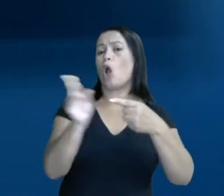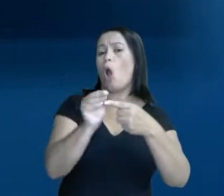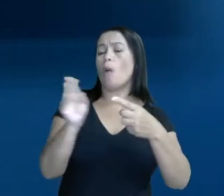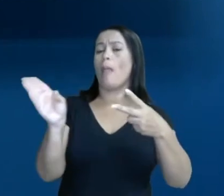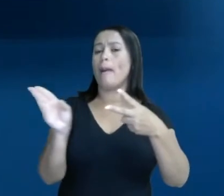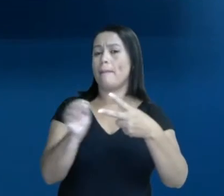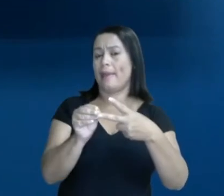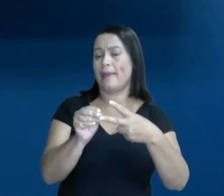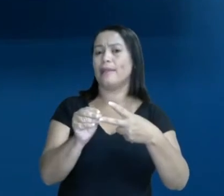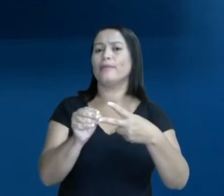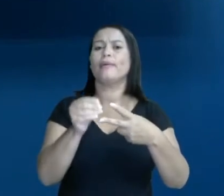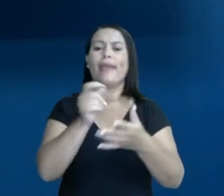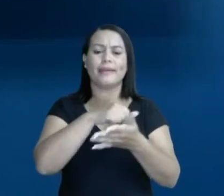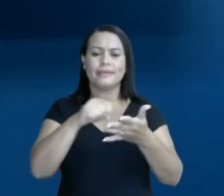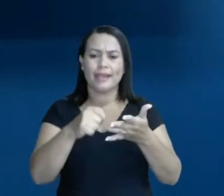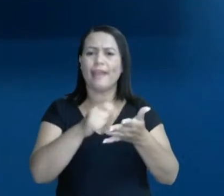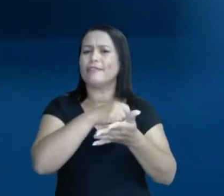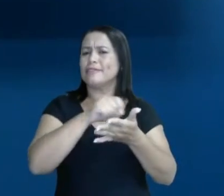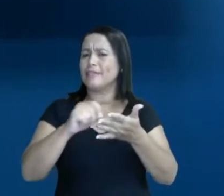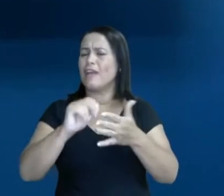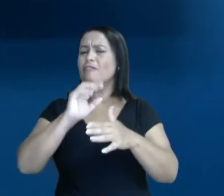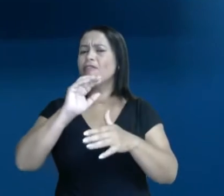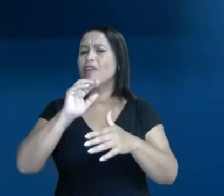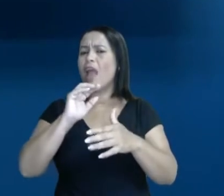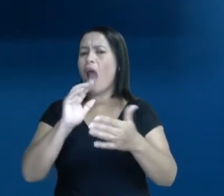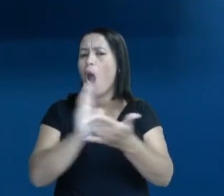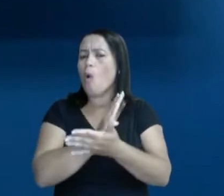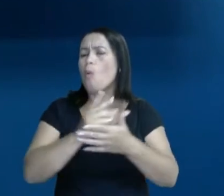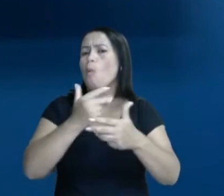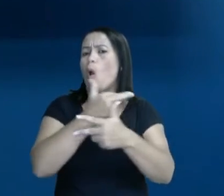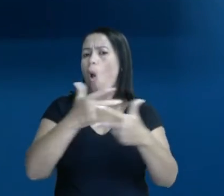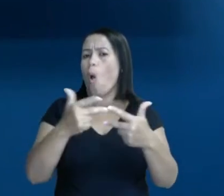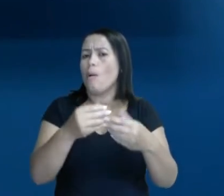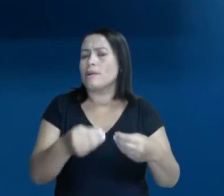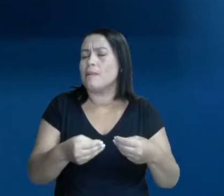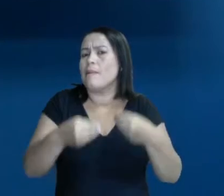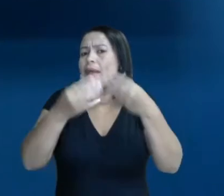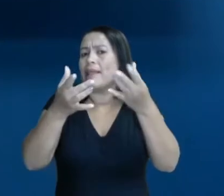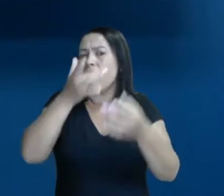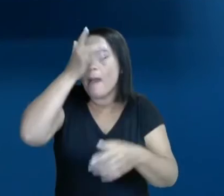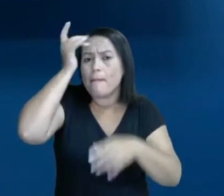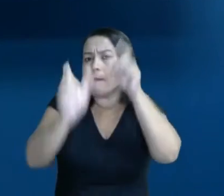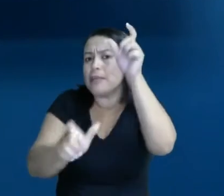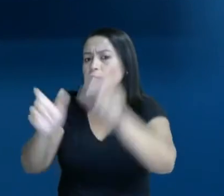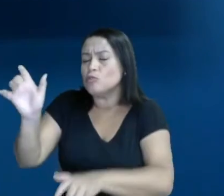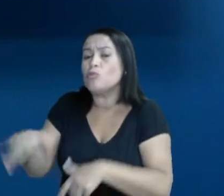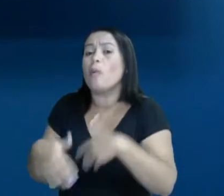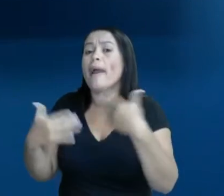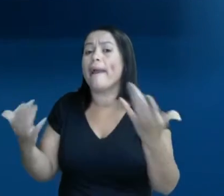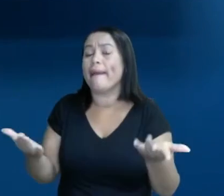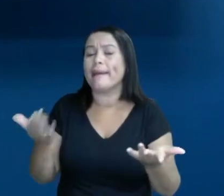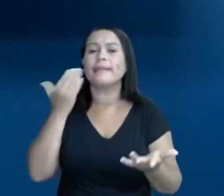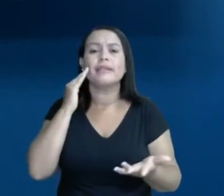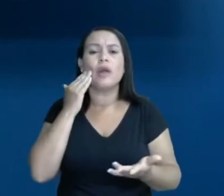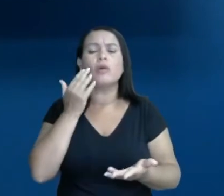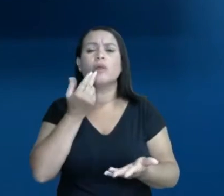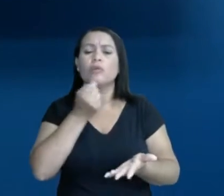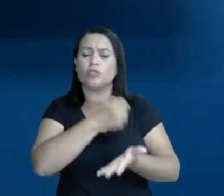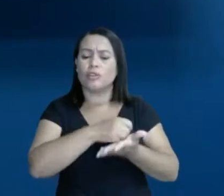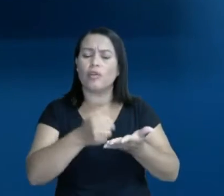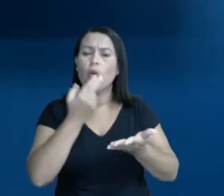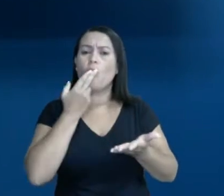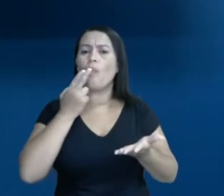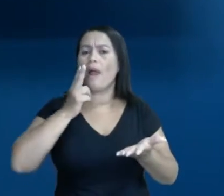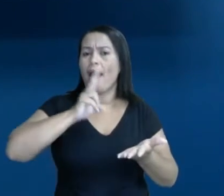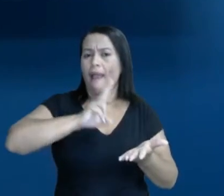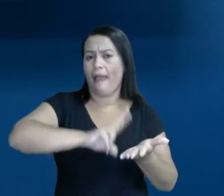Quem escreve, escreve alguma coisa para alguém. Então, eu tenho escreveu uma carta, que é o